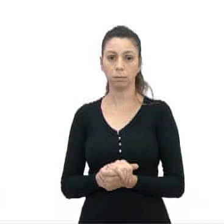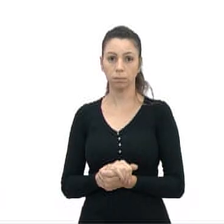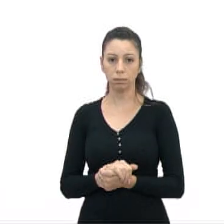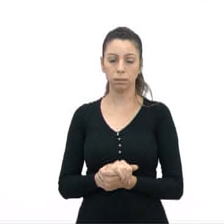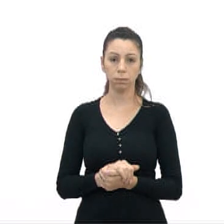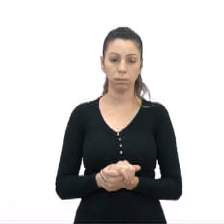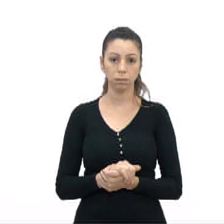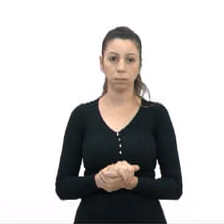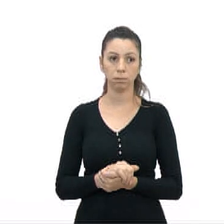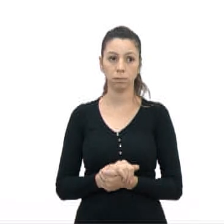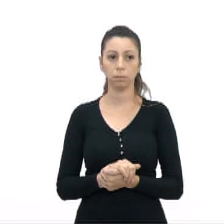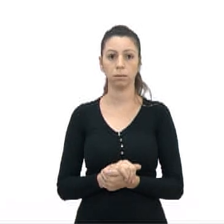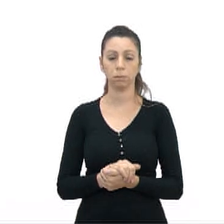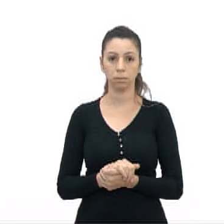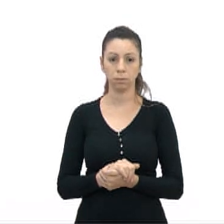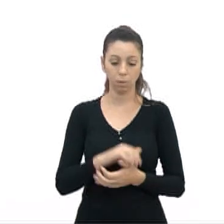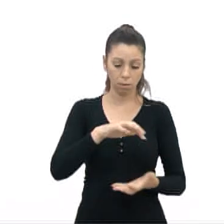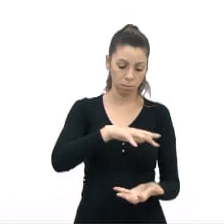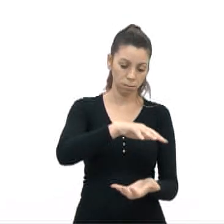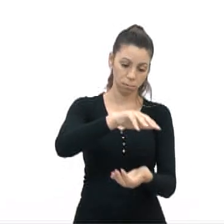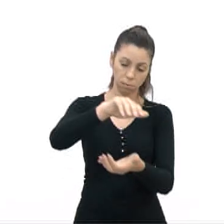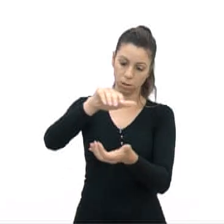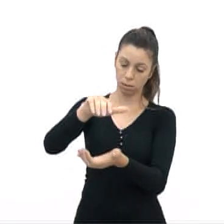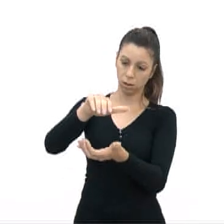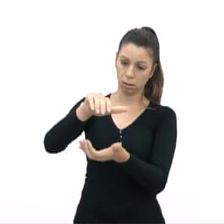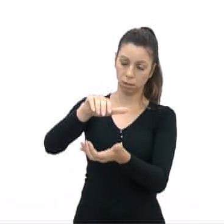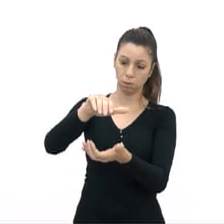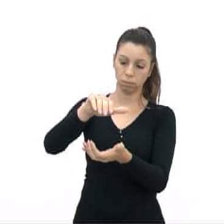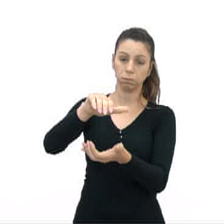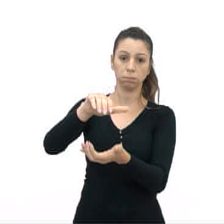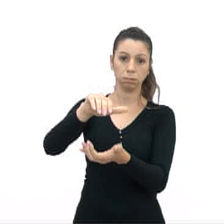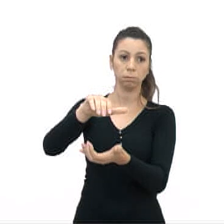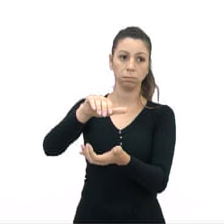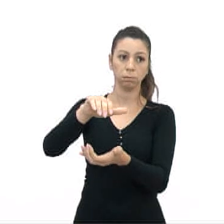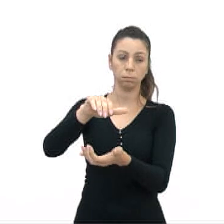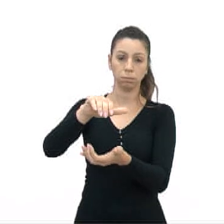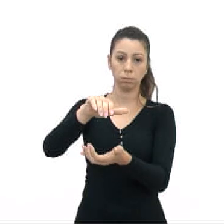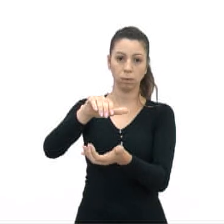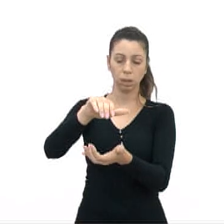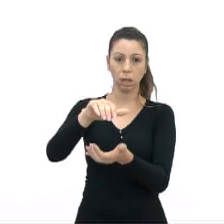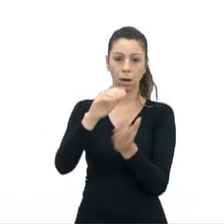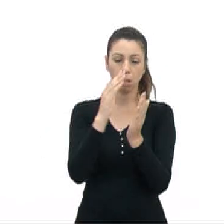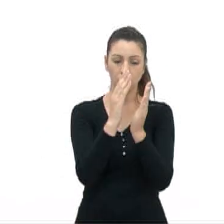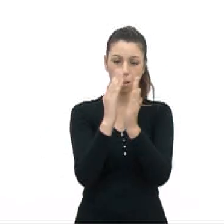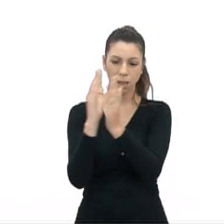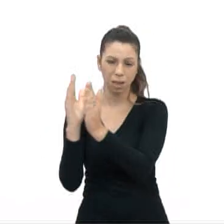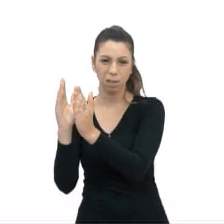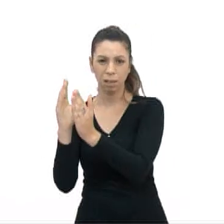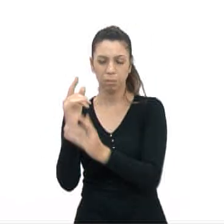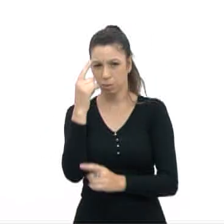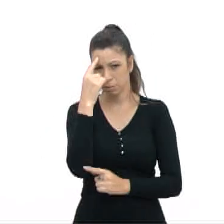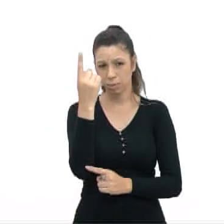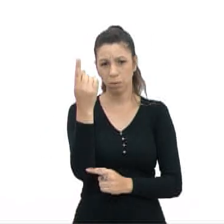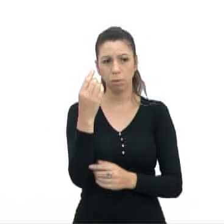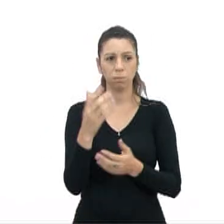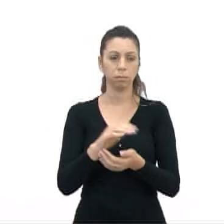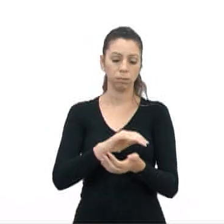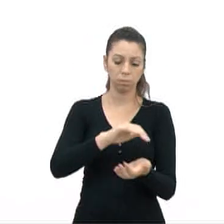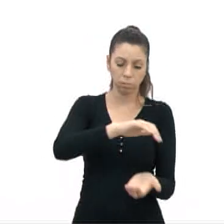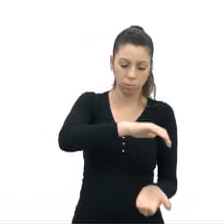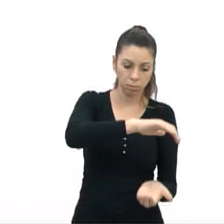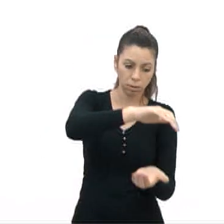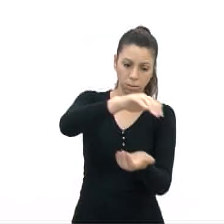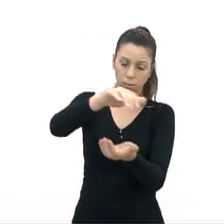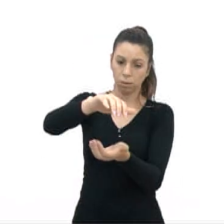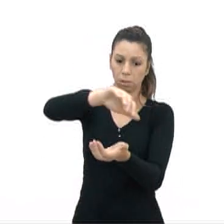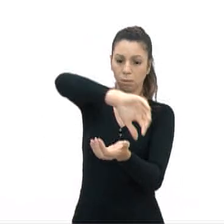Então, vamos ver o planeta num gráfico, numa divisão, só para termos ideia. Então, a crosta